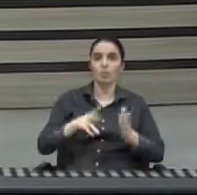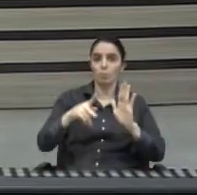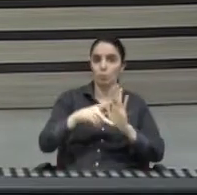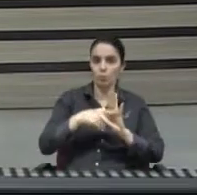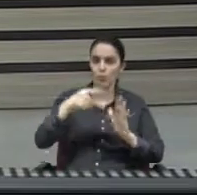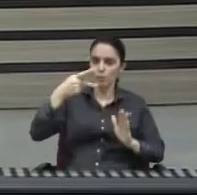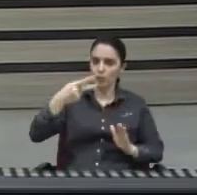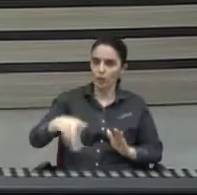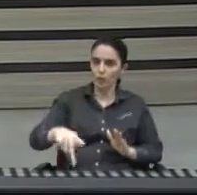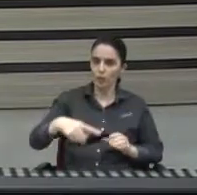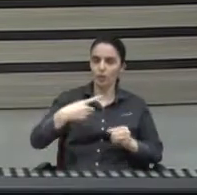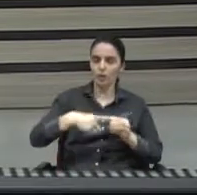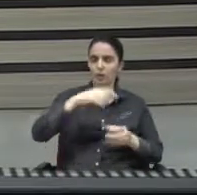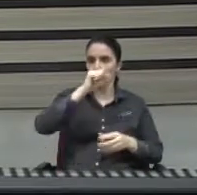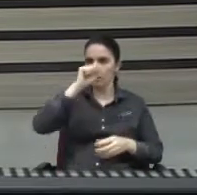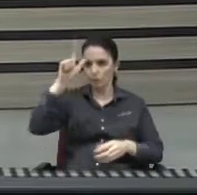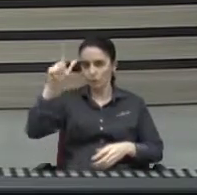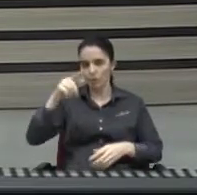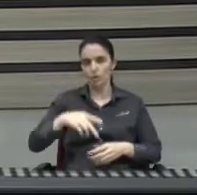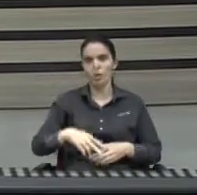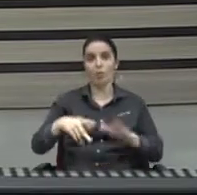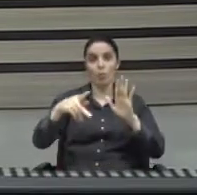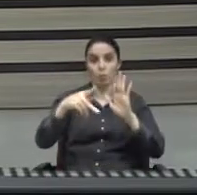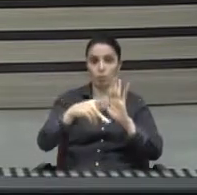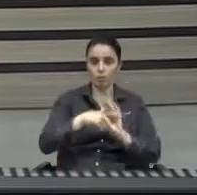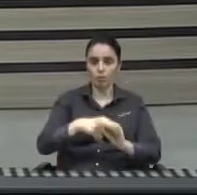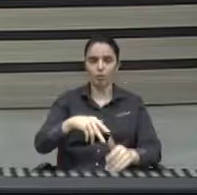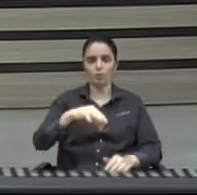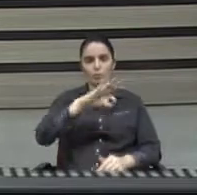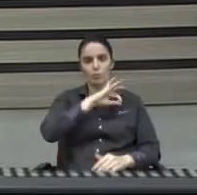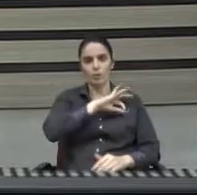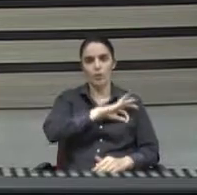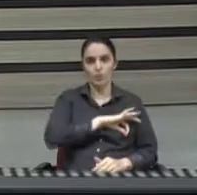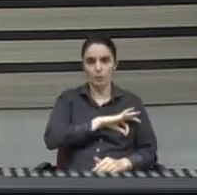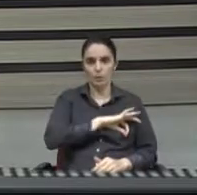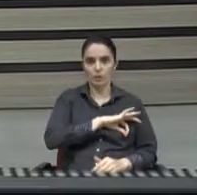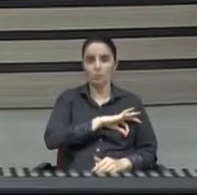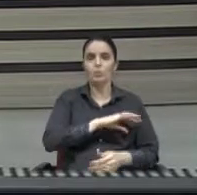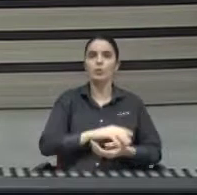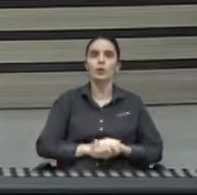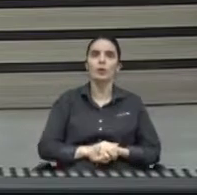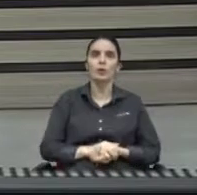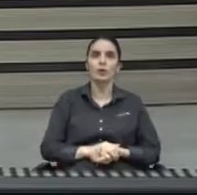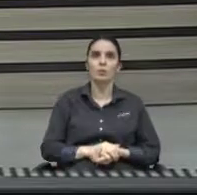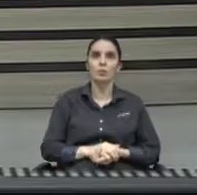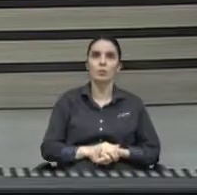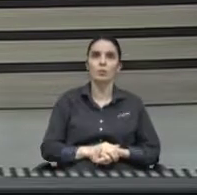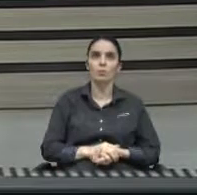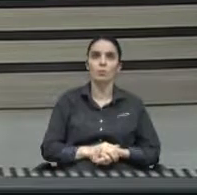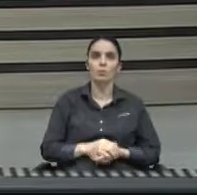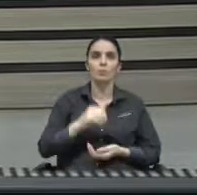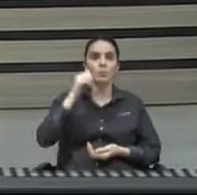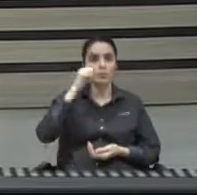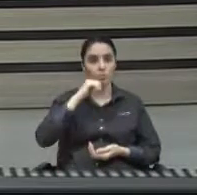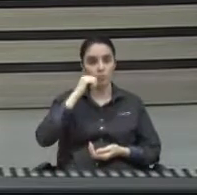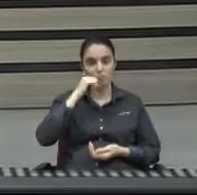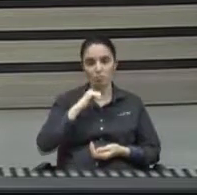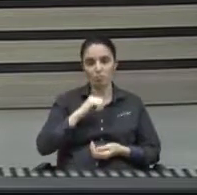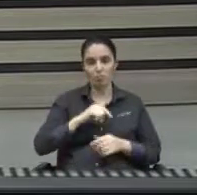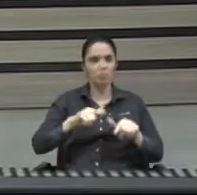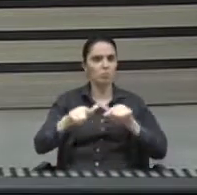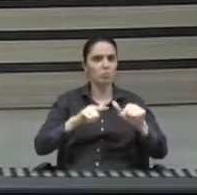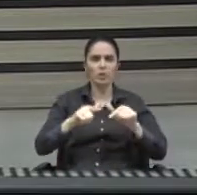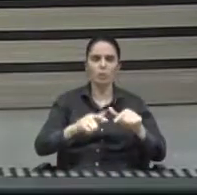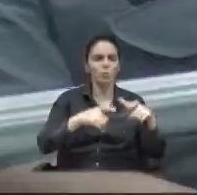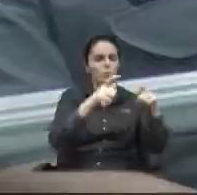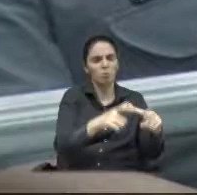lá dentro da polícia militar e dizendo que o lugar da mulher é aonde ela quiser irei a competência